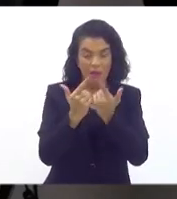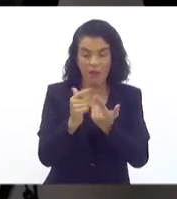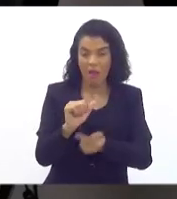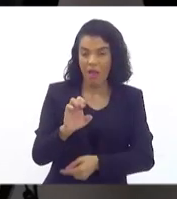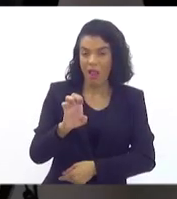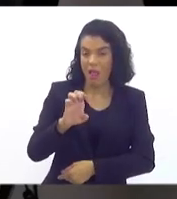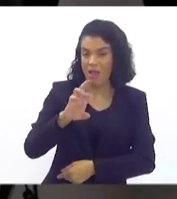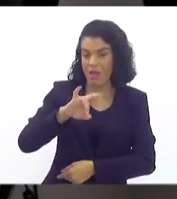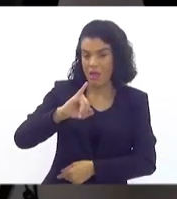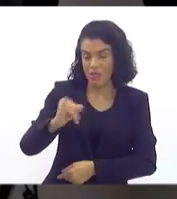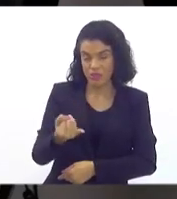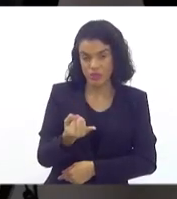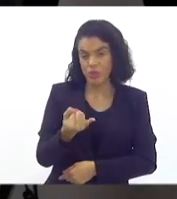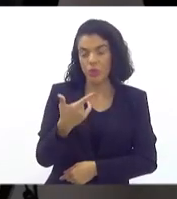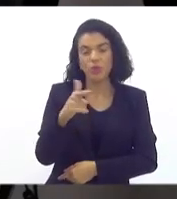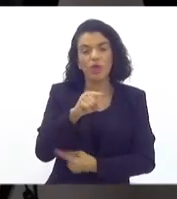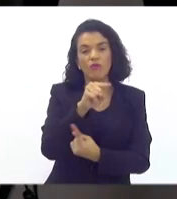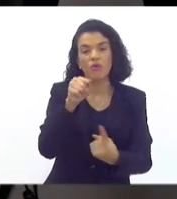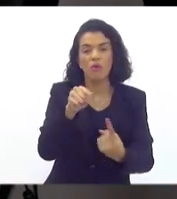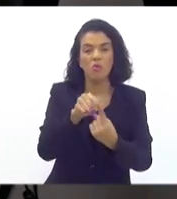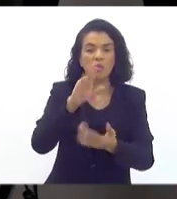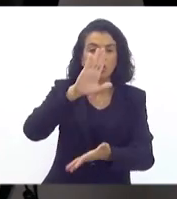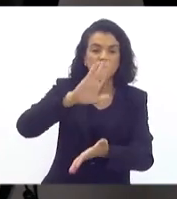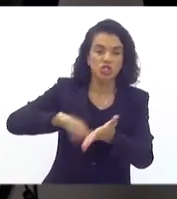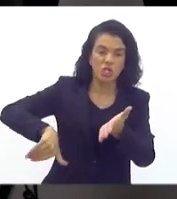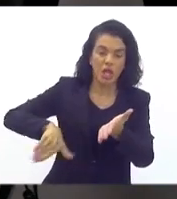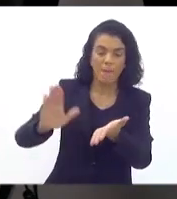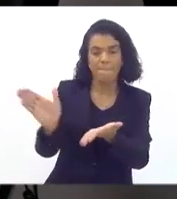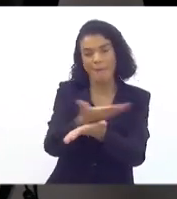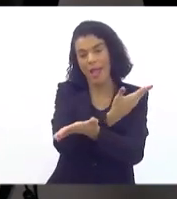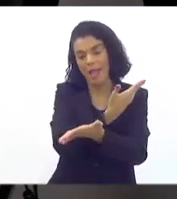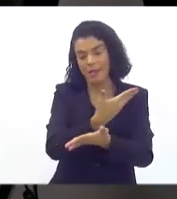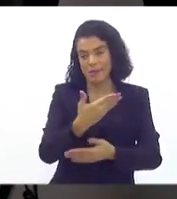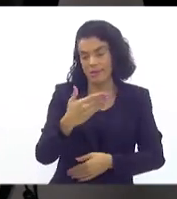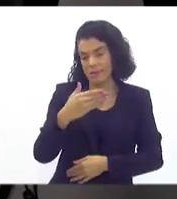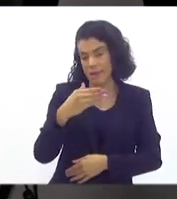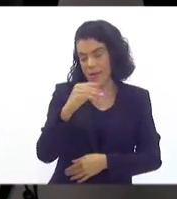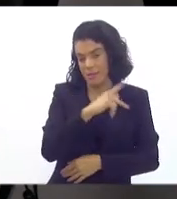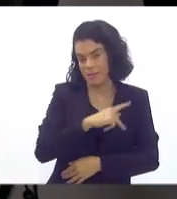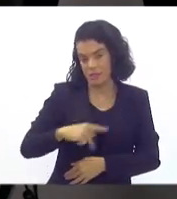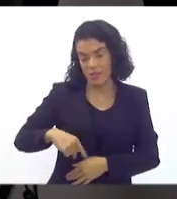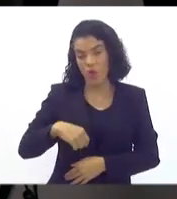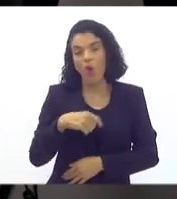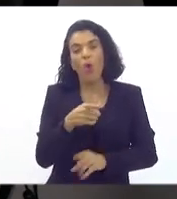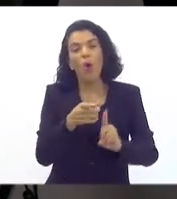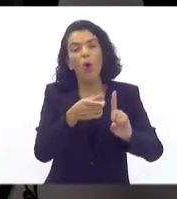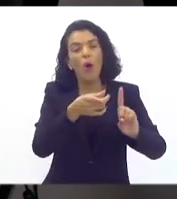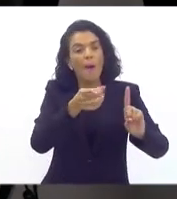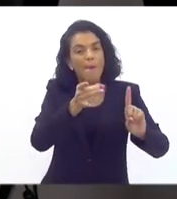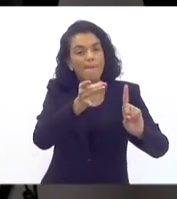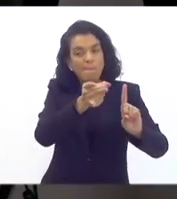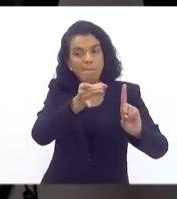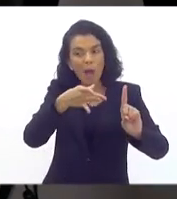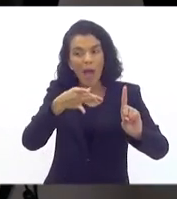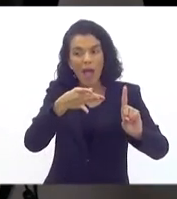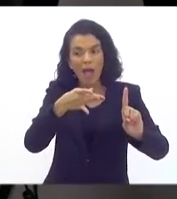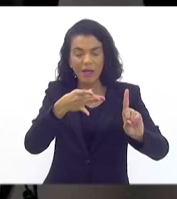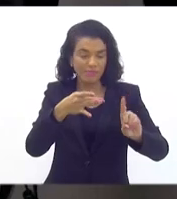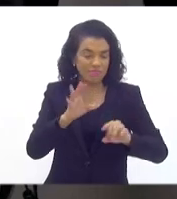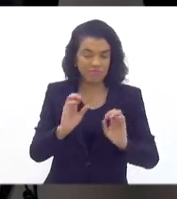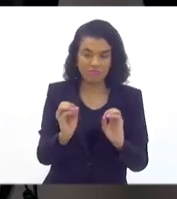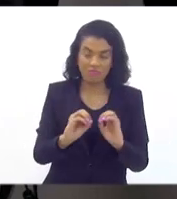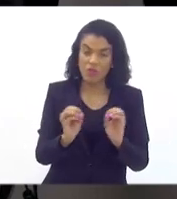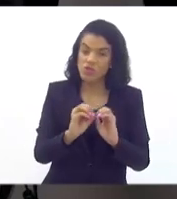que não houve nenhuma intenção de tirar na presidência não houve nenhuma intenção de atacá-lo atacar do Senhor Murilo Leal